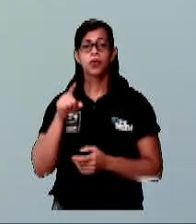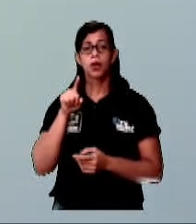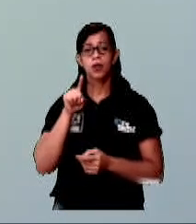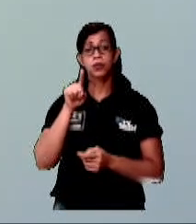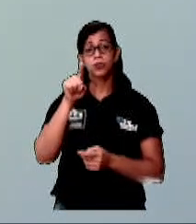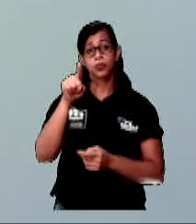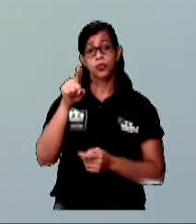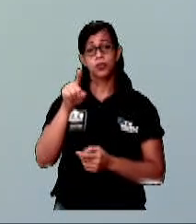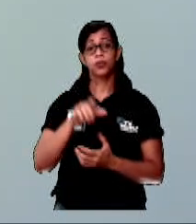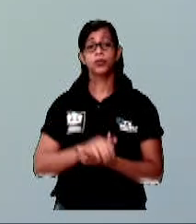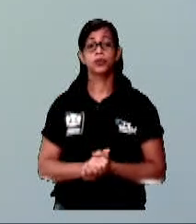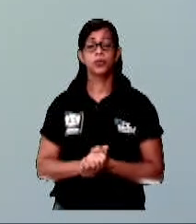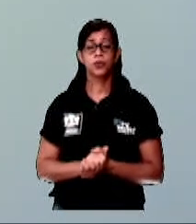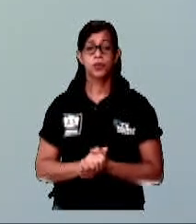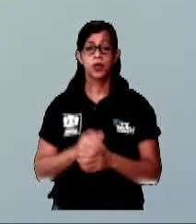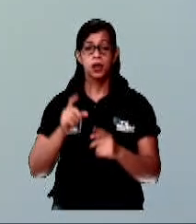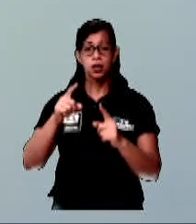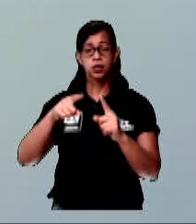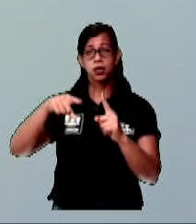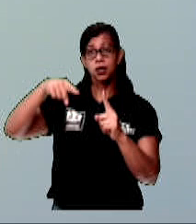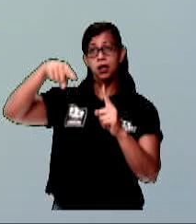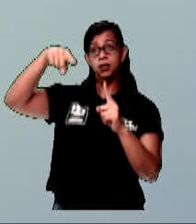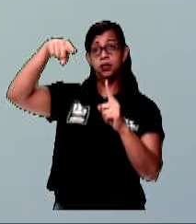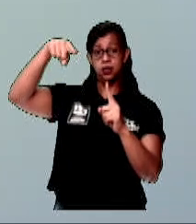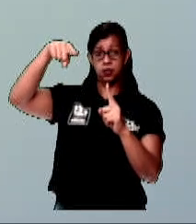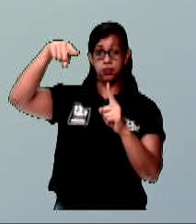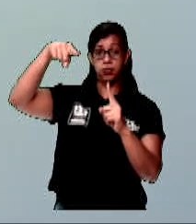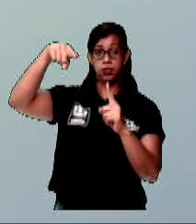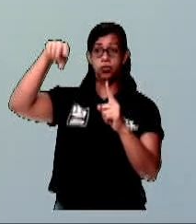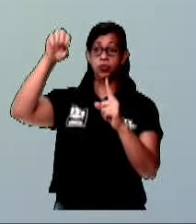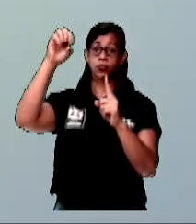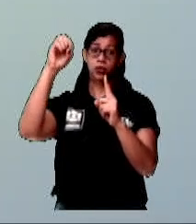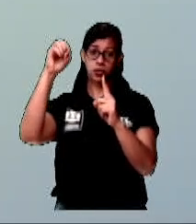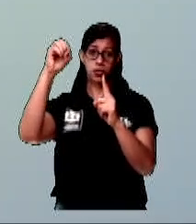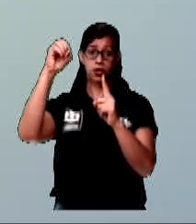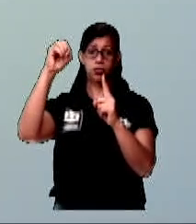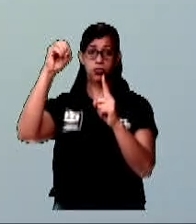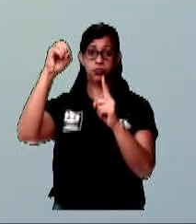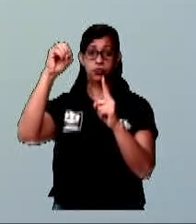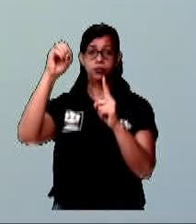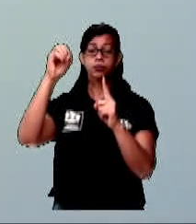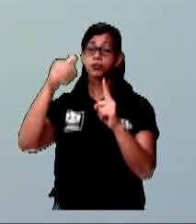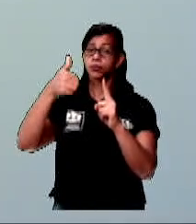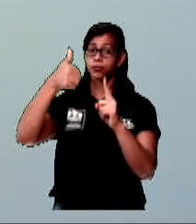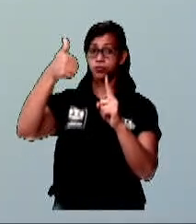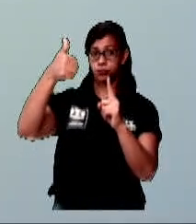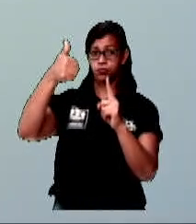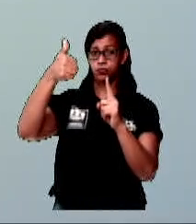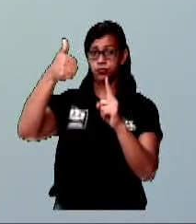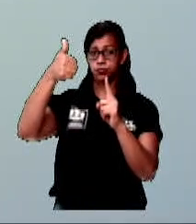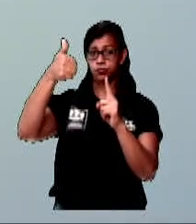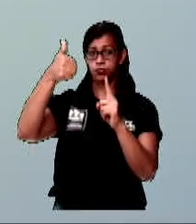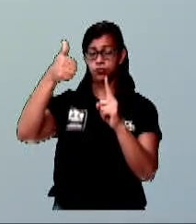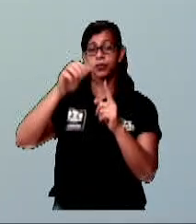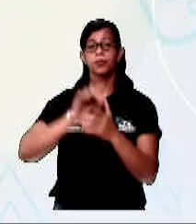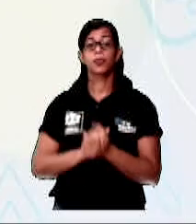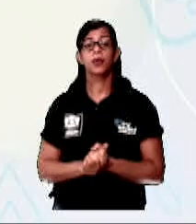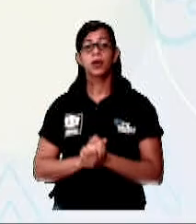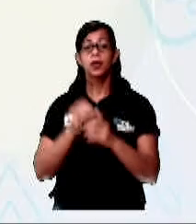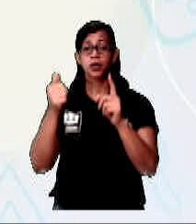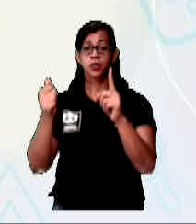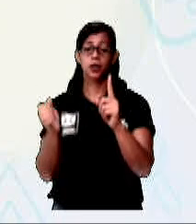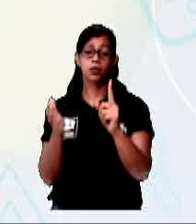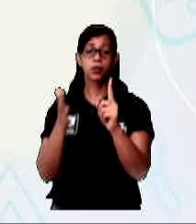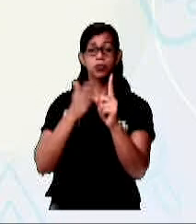ele vai estar acima do zero, positivo. Aqui ele vai estar atrás do zero, tá vendo? Então, seria